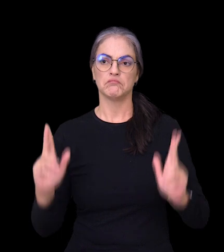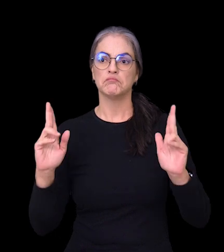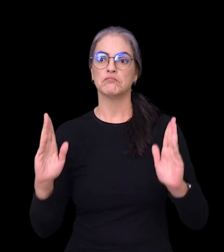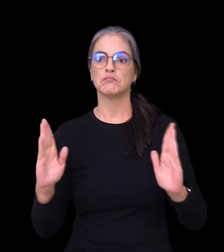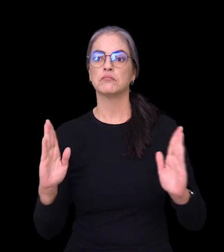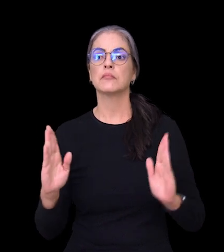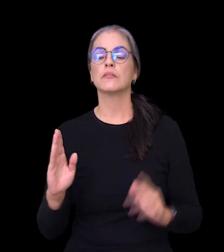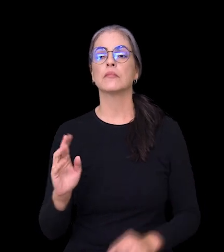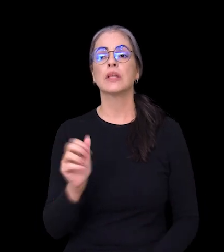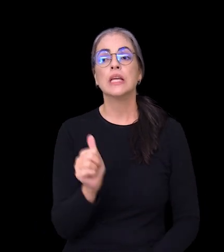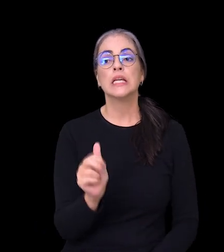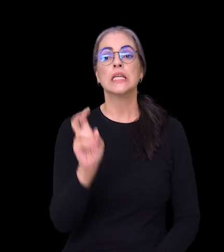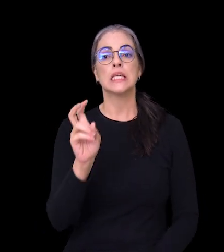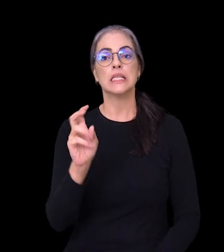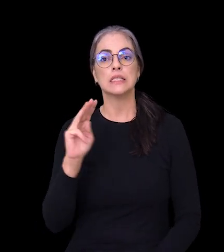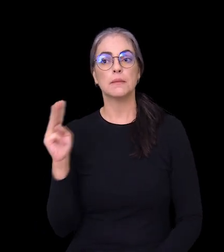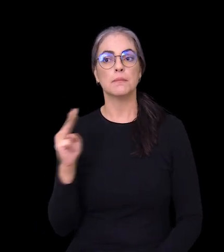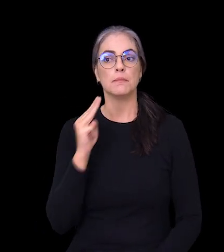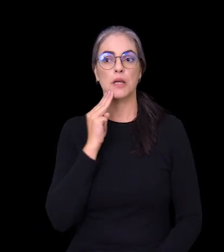de